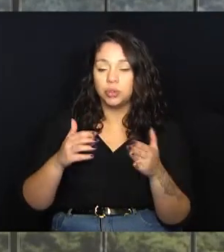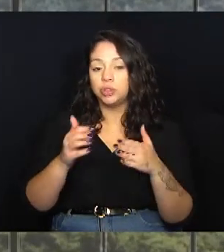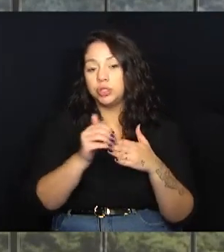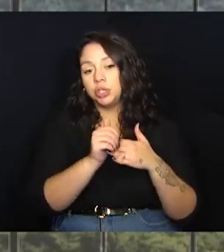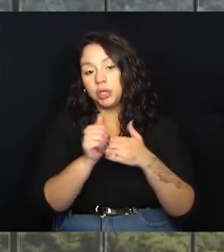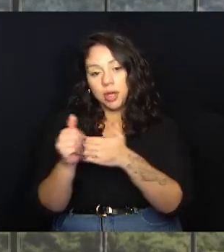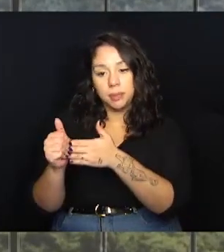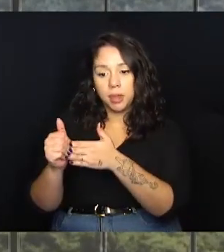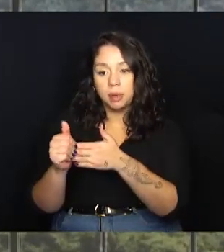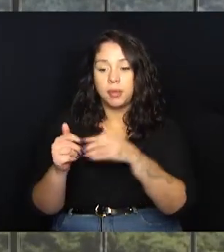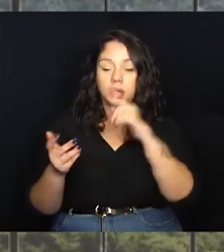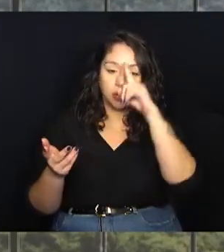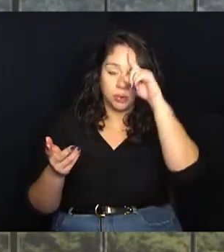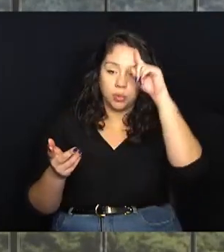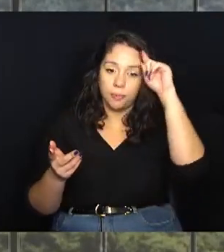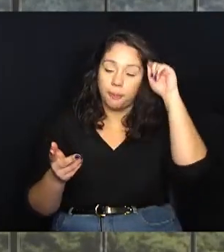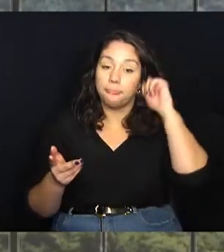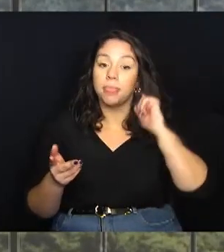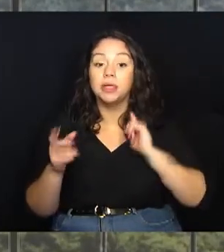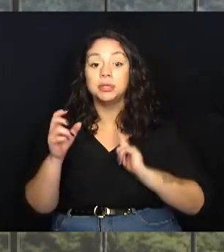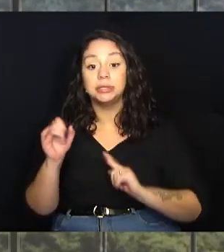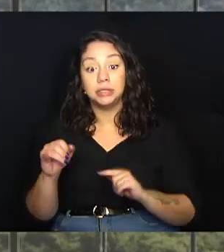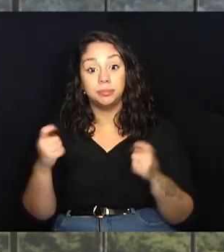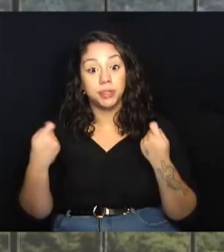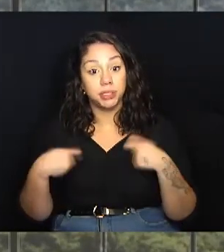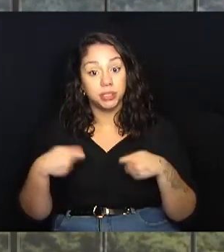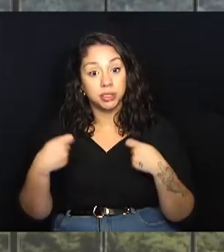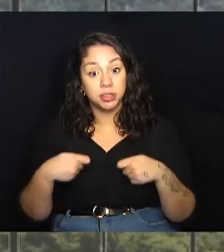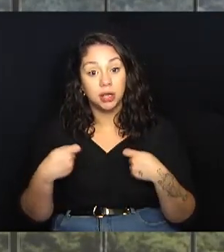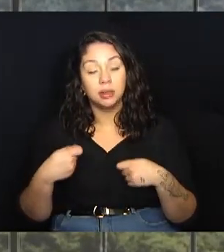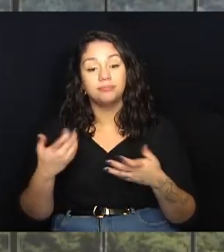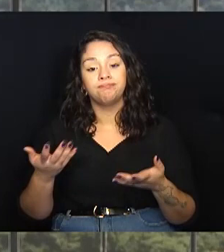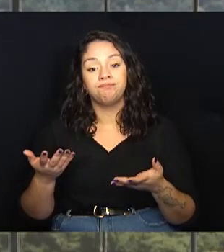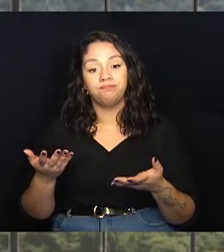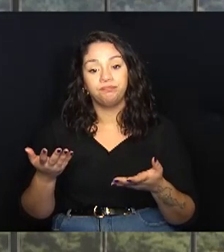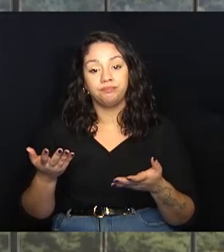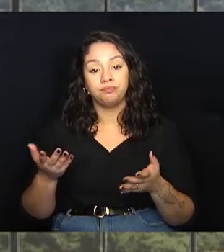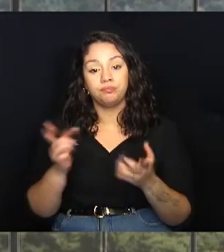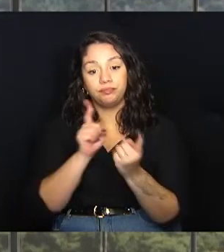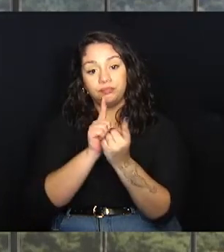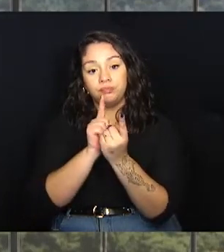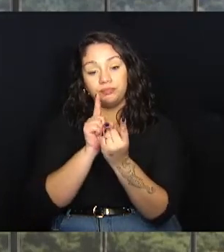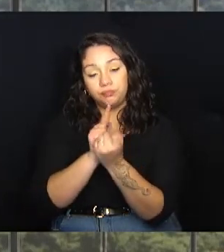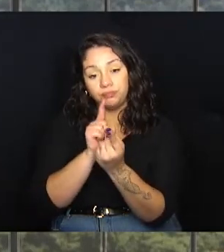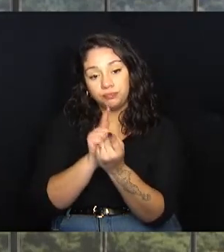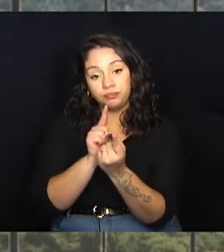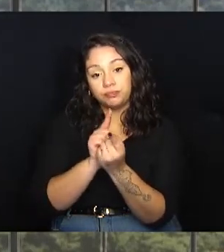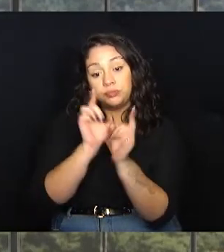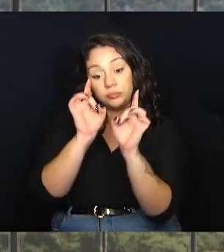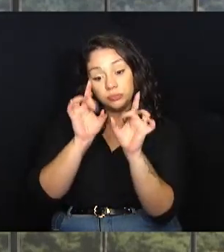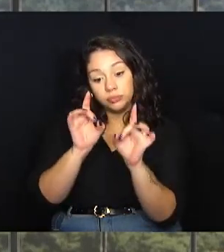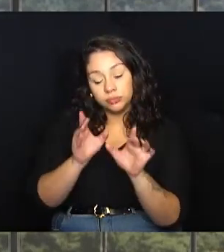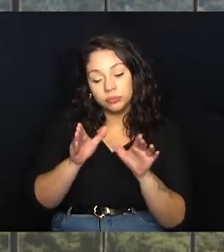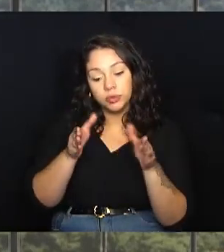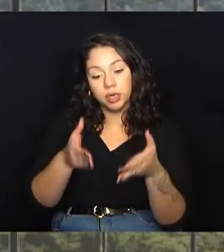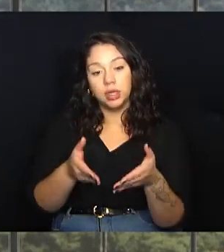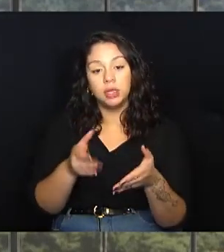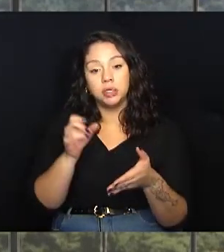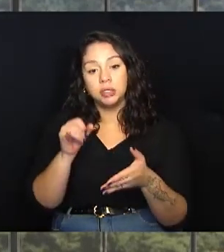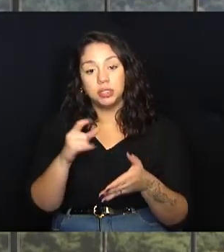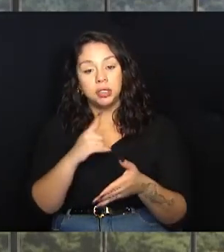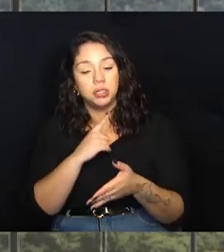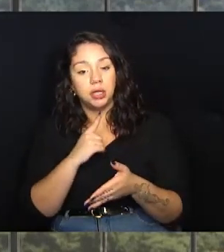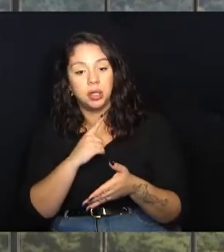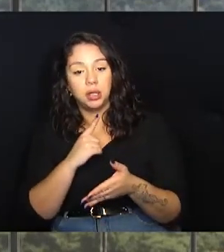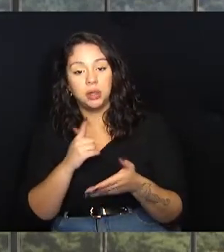encaminhamento para talvez, se for necessário o caso, um atendimento especializado para ver alguma